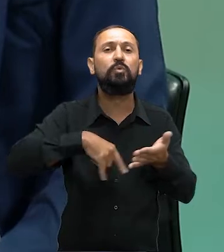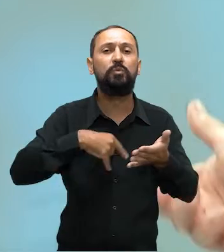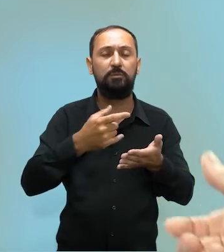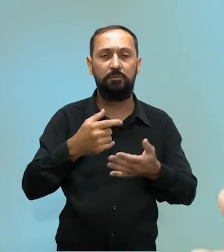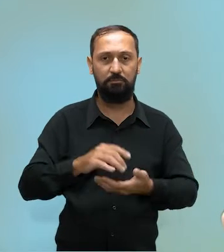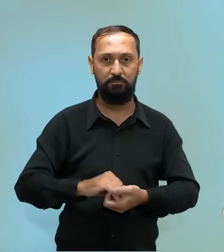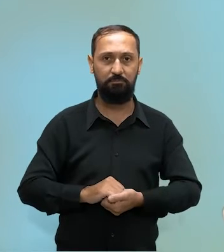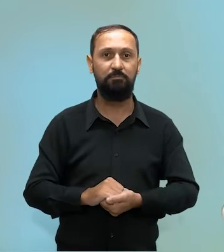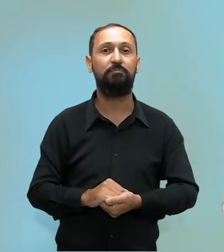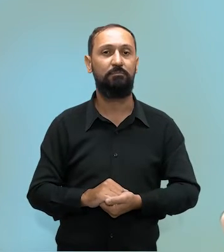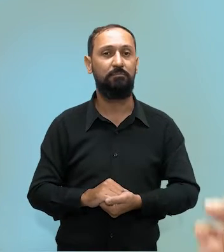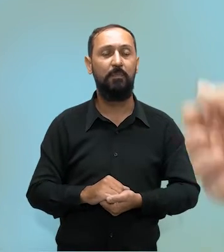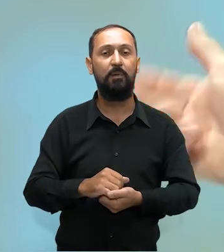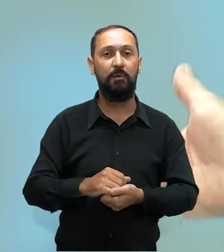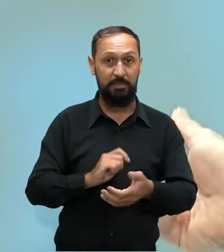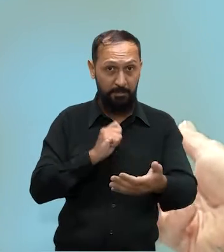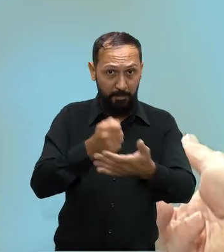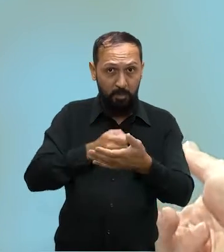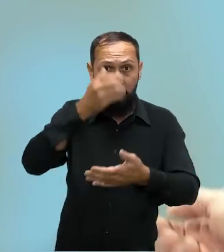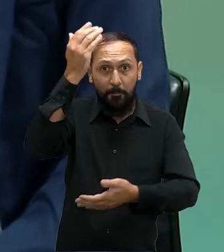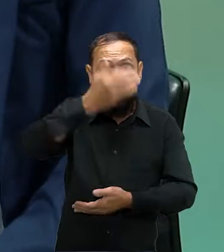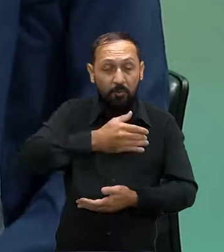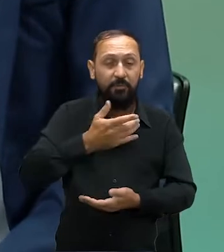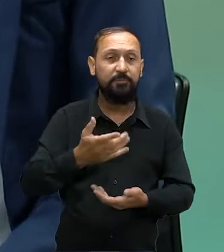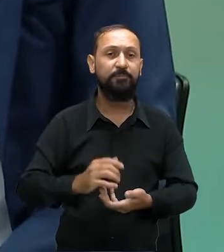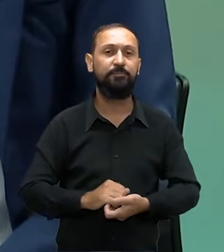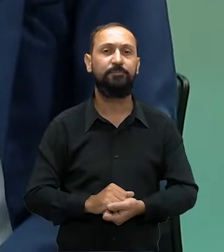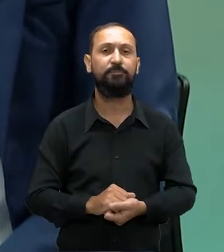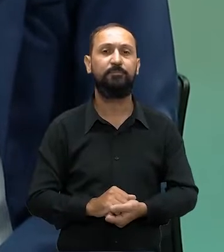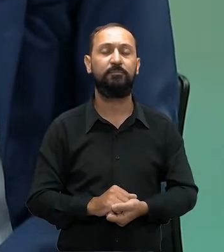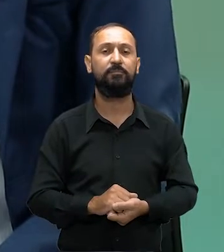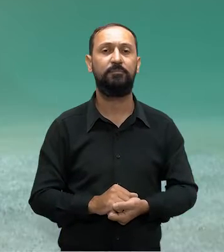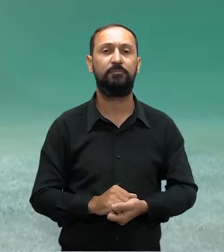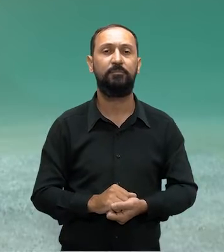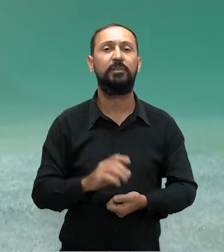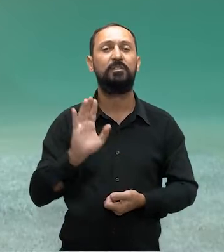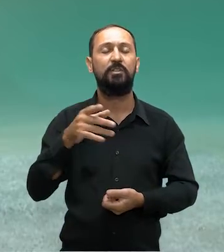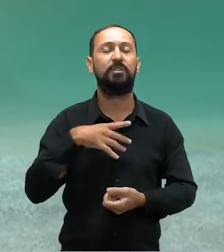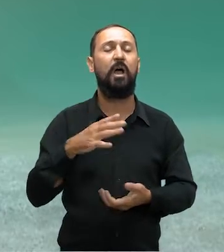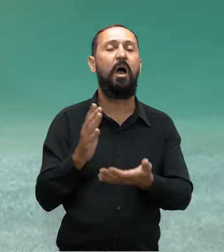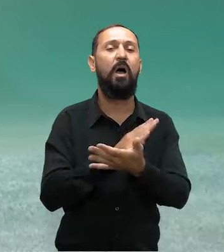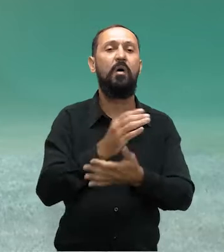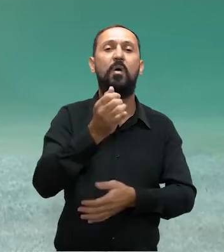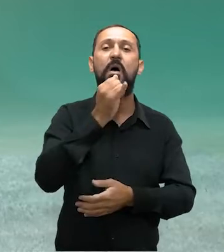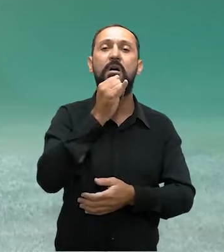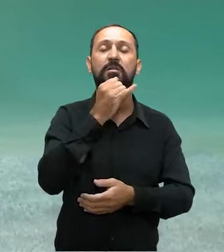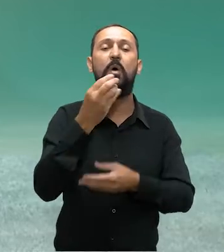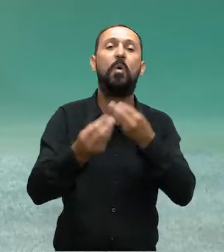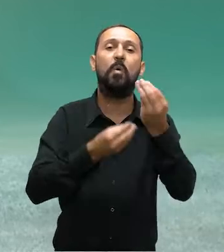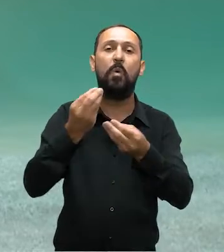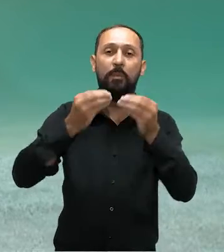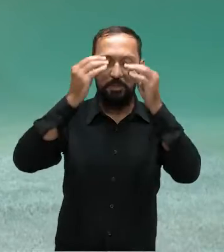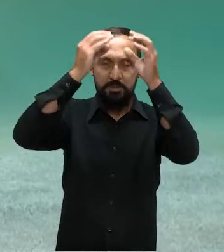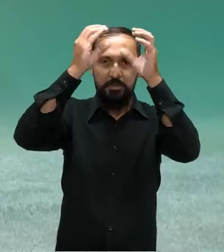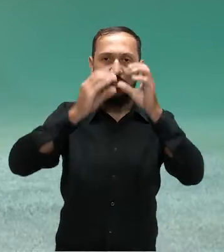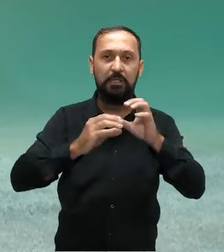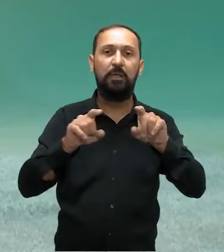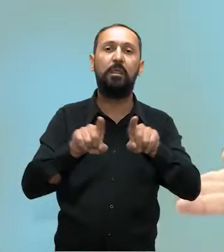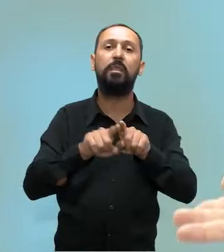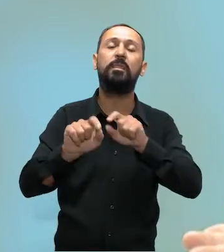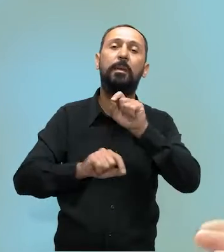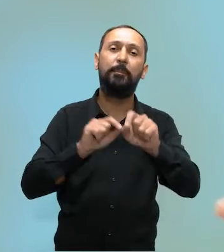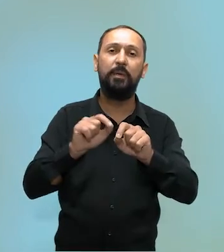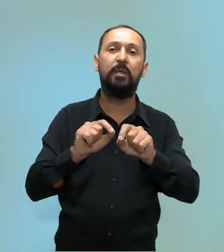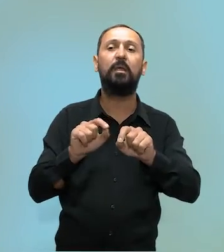sua nota do seu produto? E prova que você pagou. Que você pagou, que você é dono dessa mercadoria. Exato. Você já está dando alguns exemplos aí de como exercer a